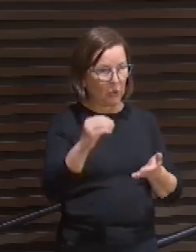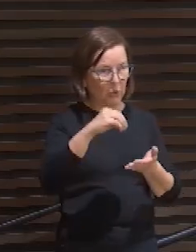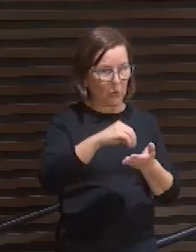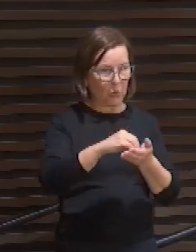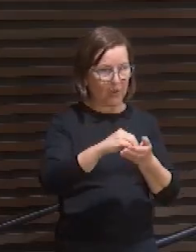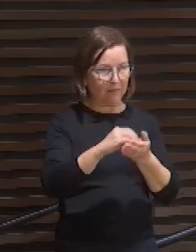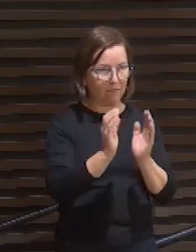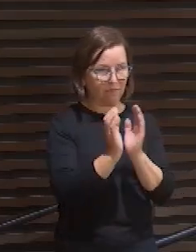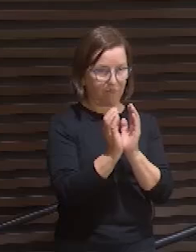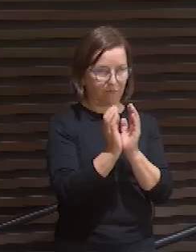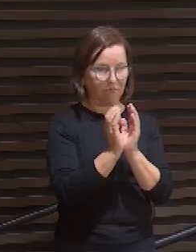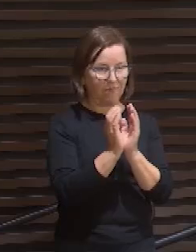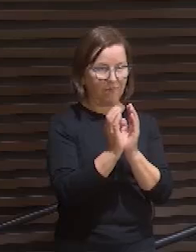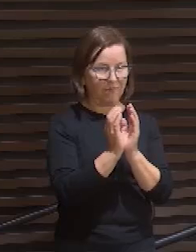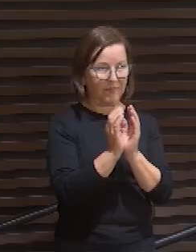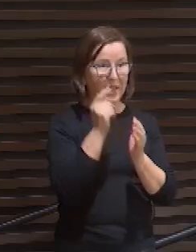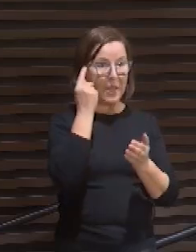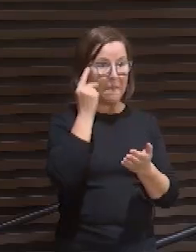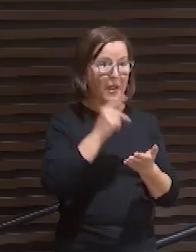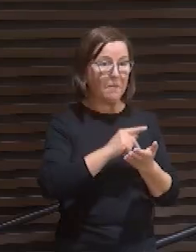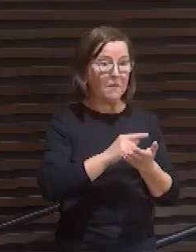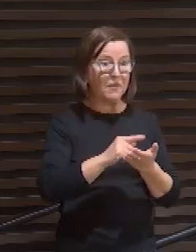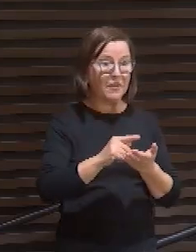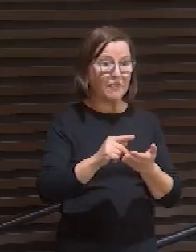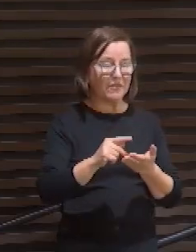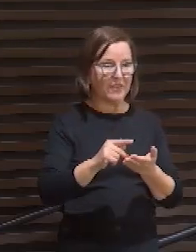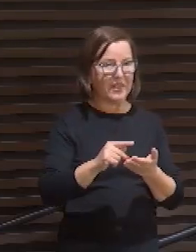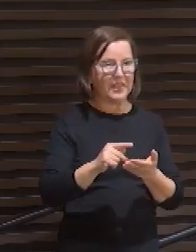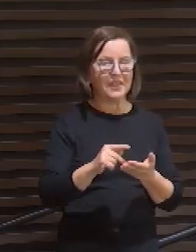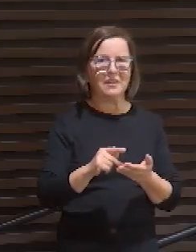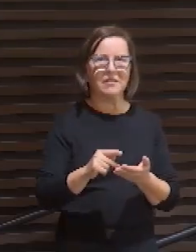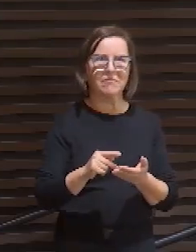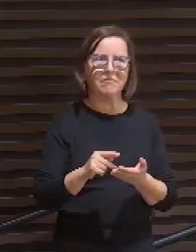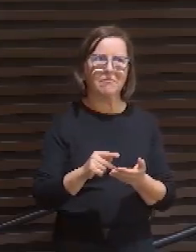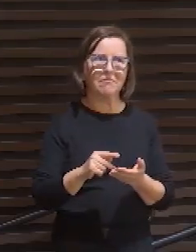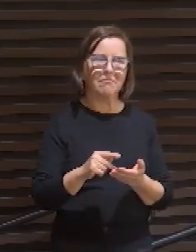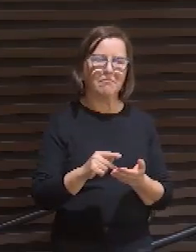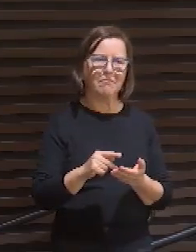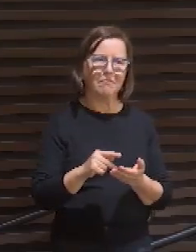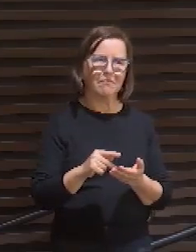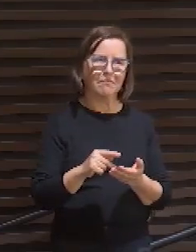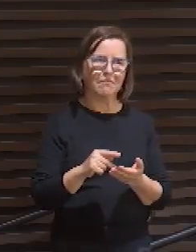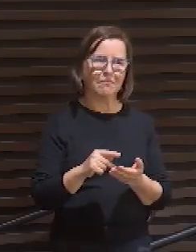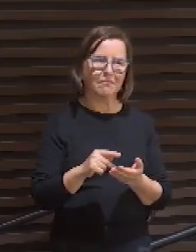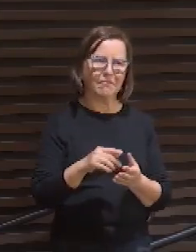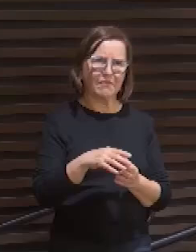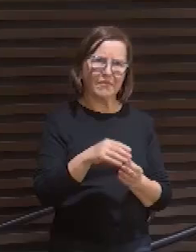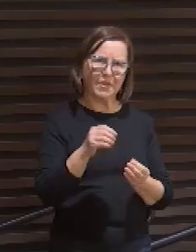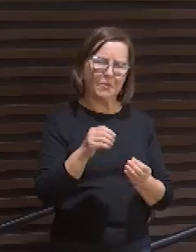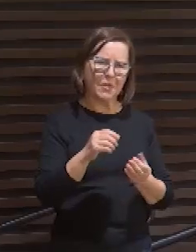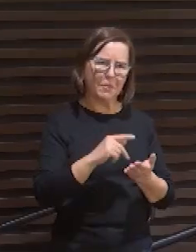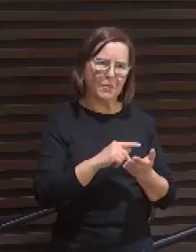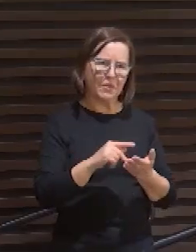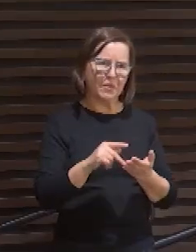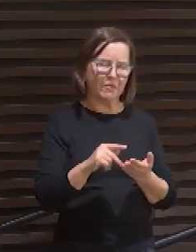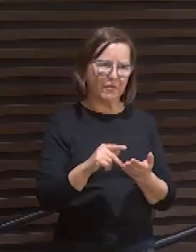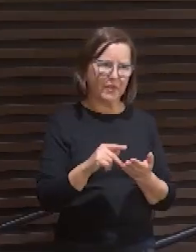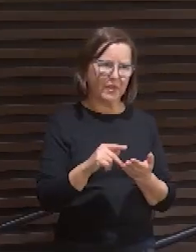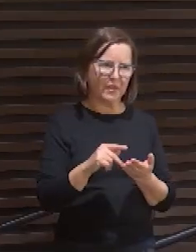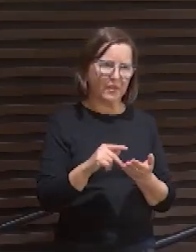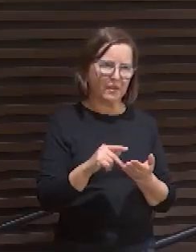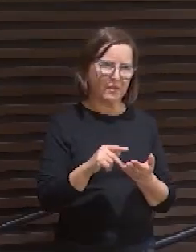pote para a purificação da água e a purificação de todo aquilo onde